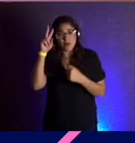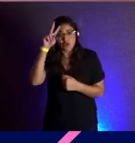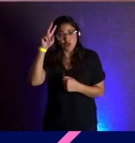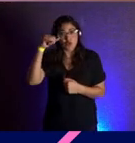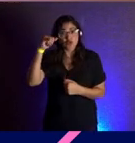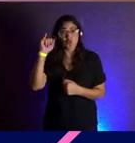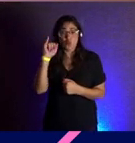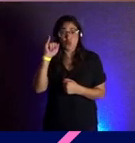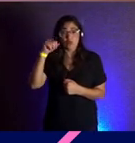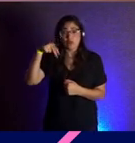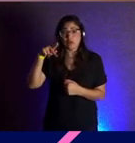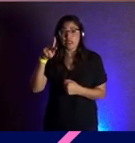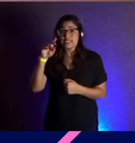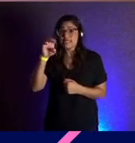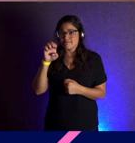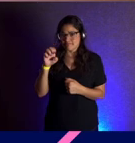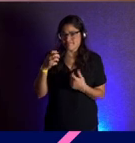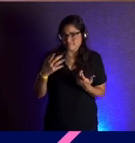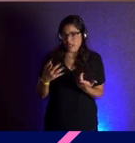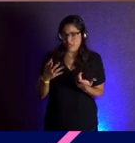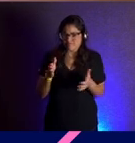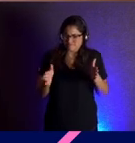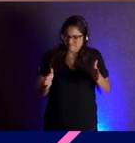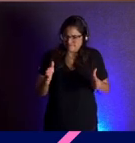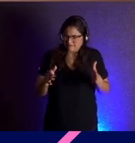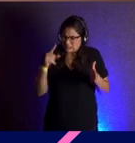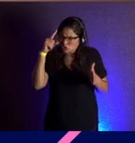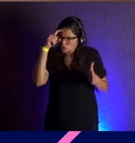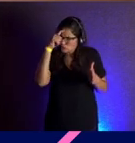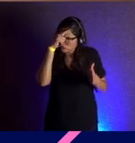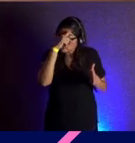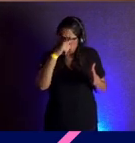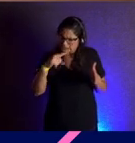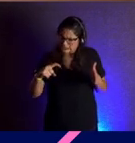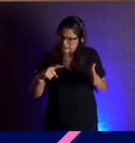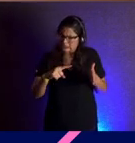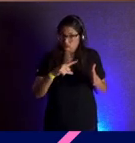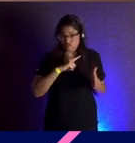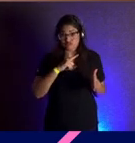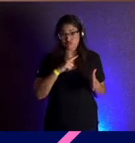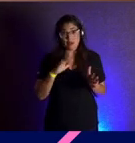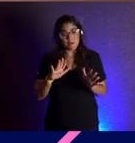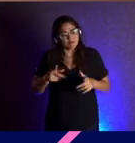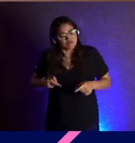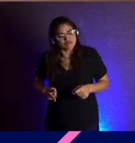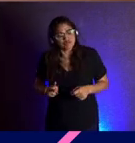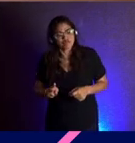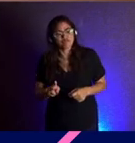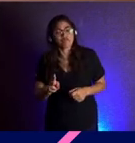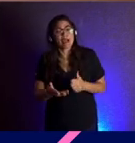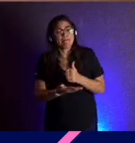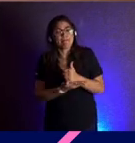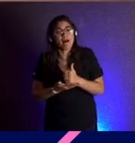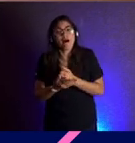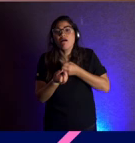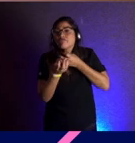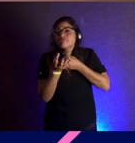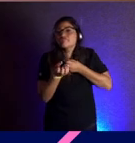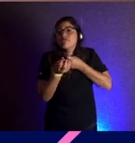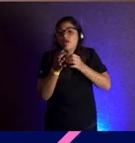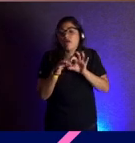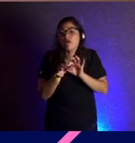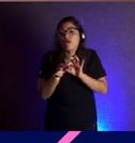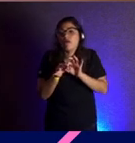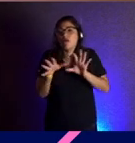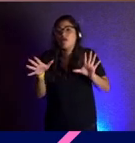INPE passou um período um pouco difícil, mas continuou mantendo a base de informação livre,